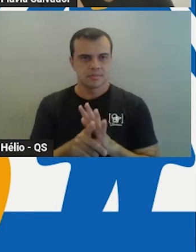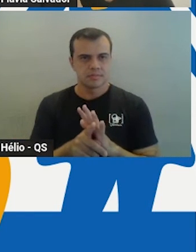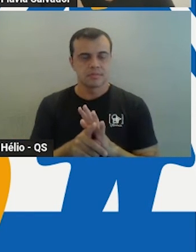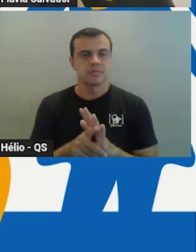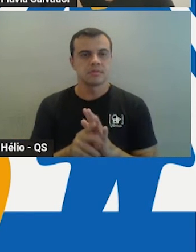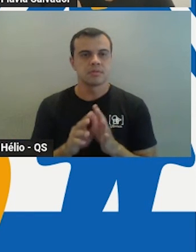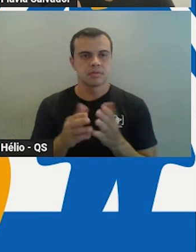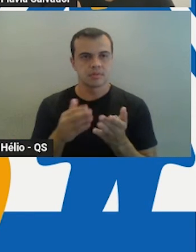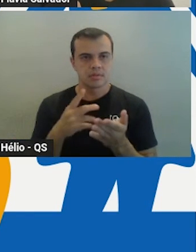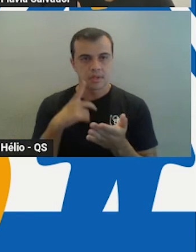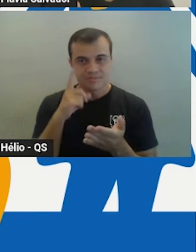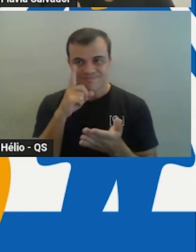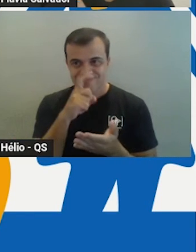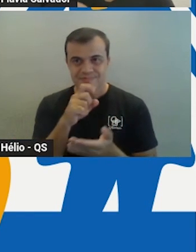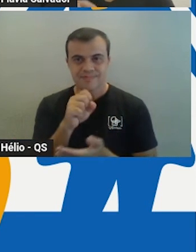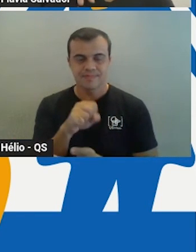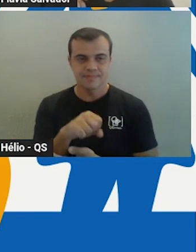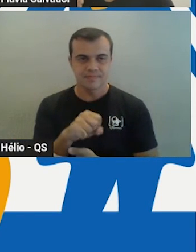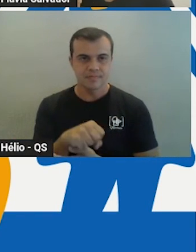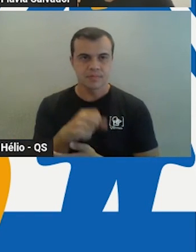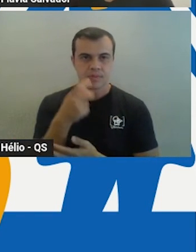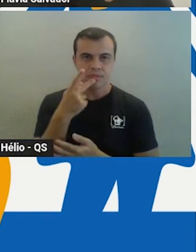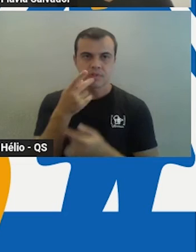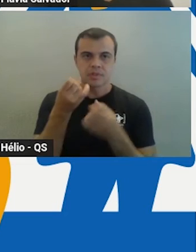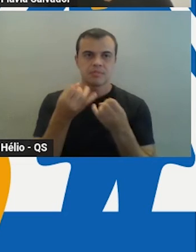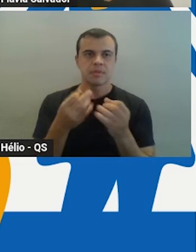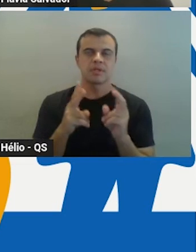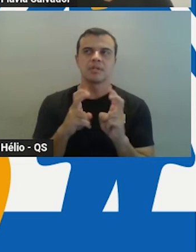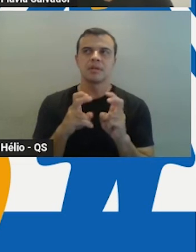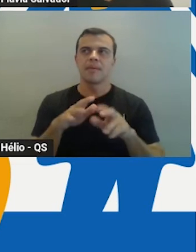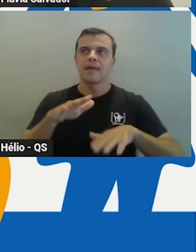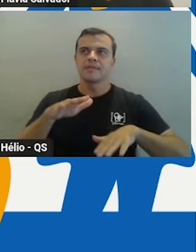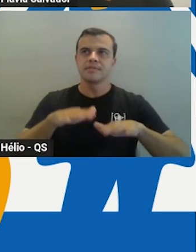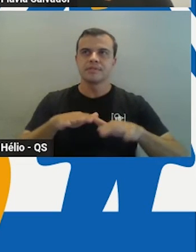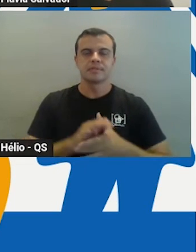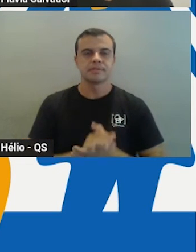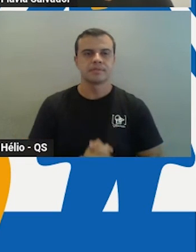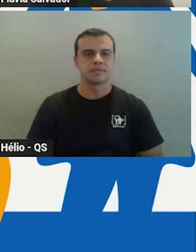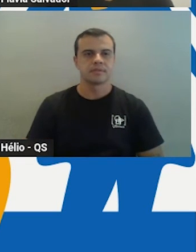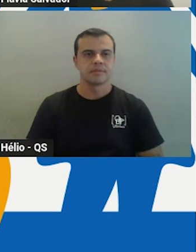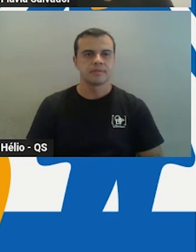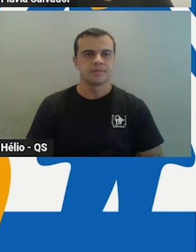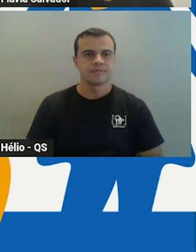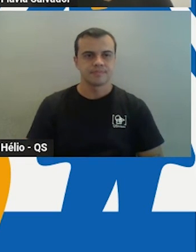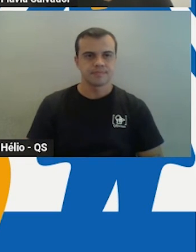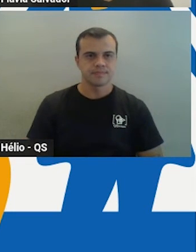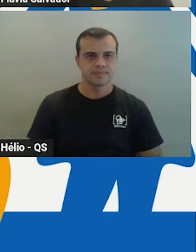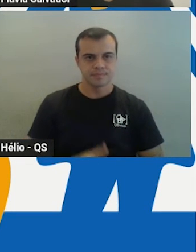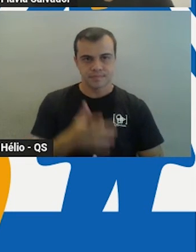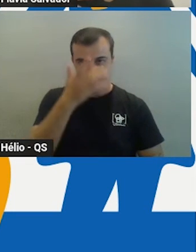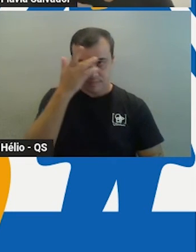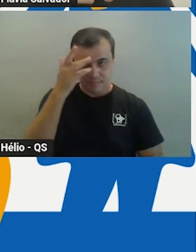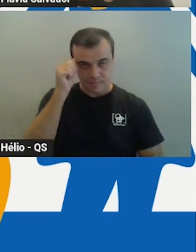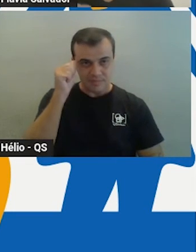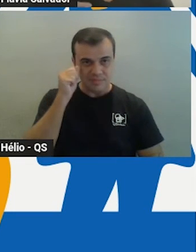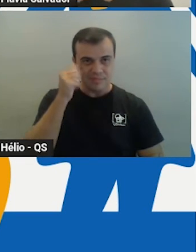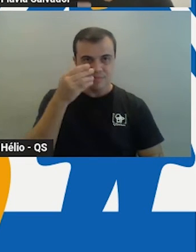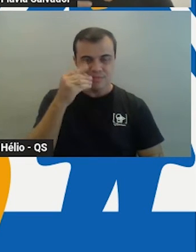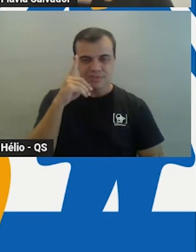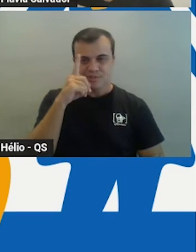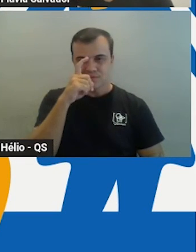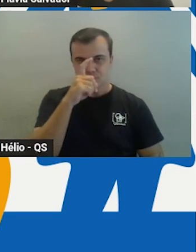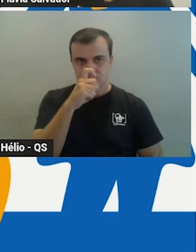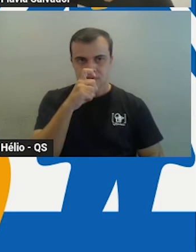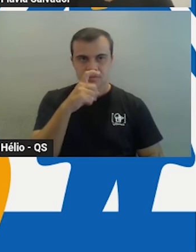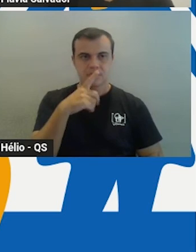sapato. Eu falei, é mais porque, assim, às vezes as pessoas autistas têm muita dificuldade